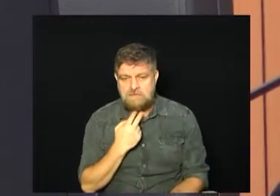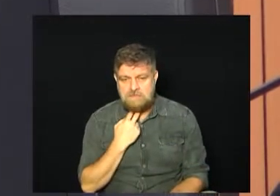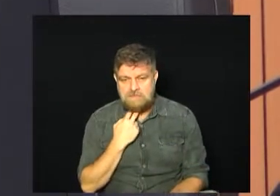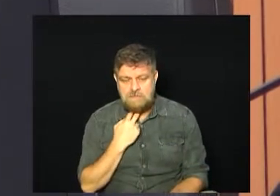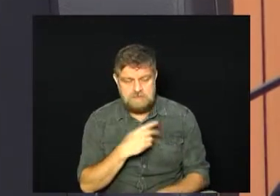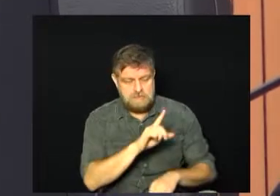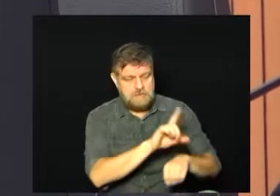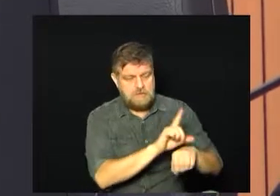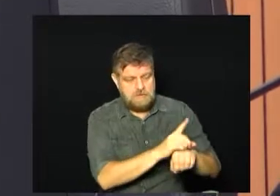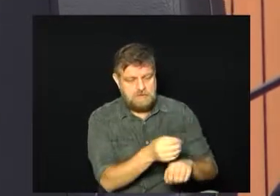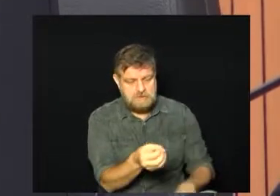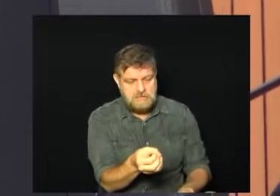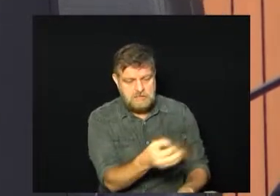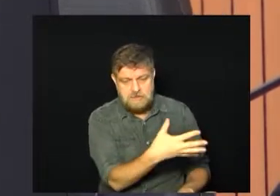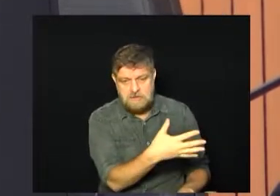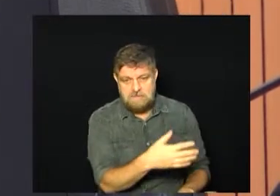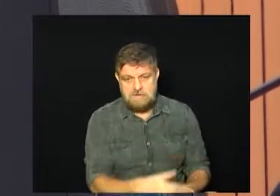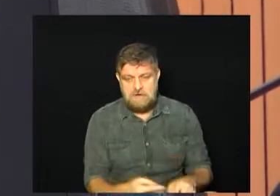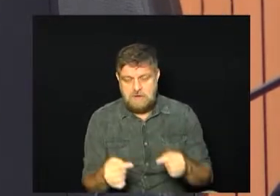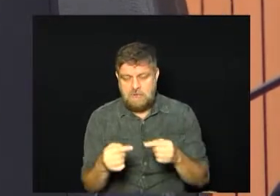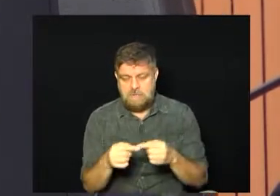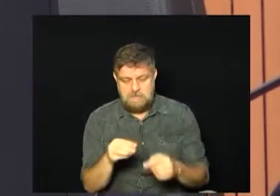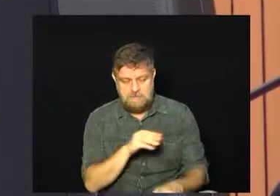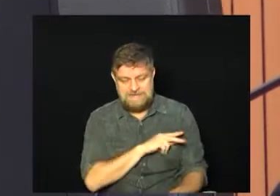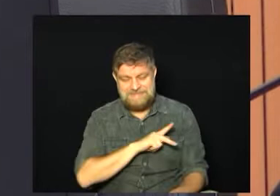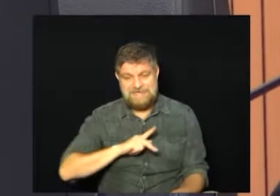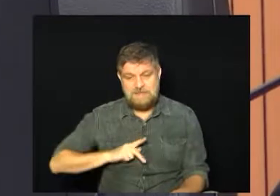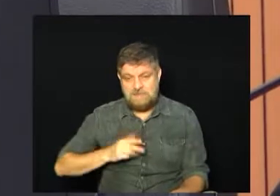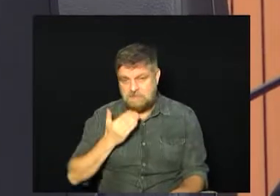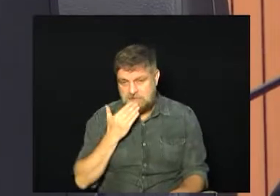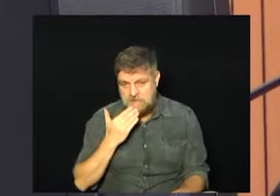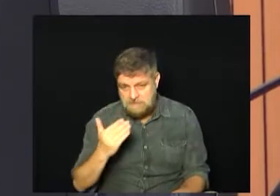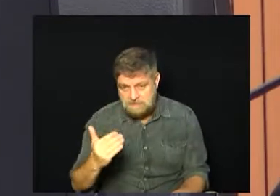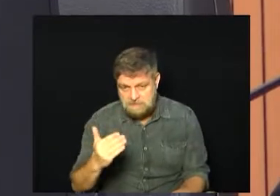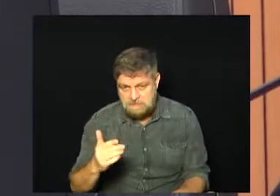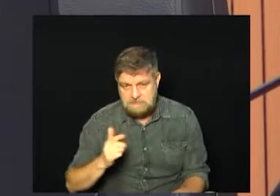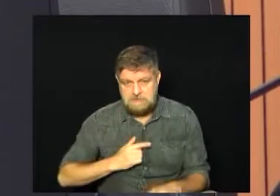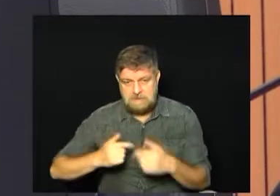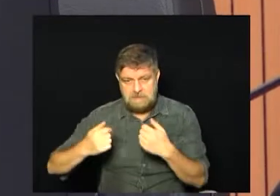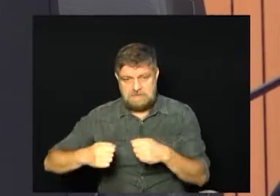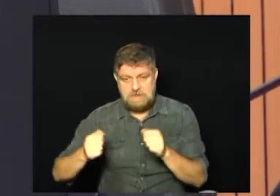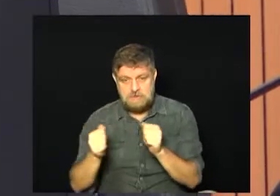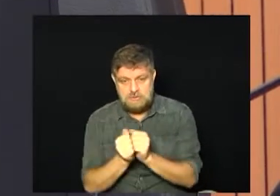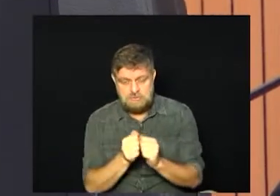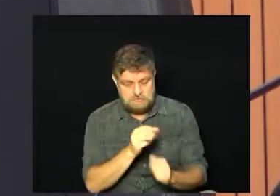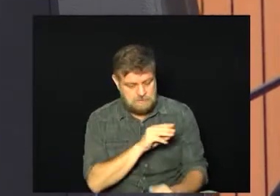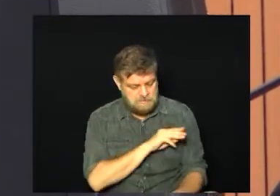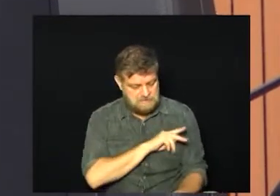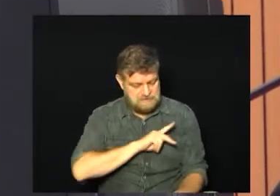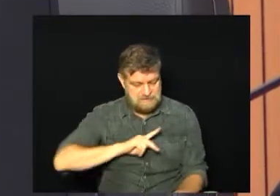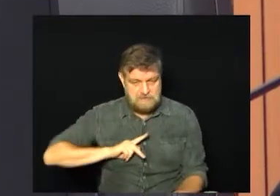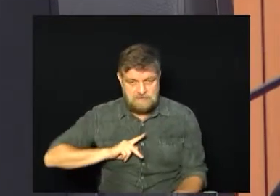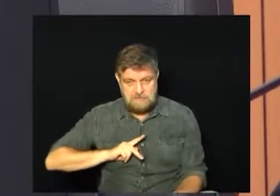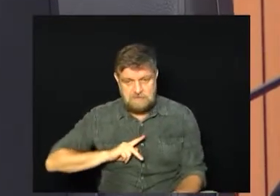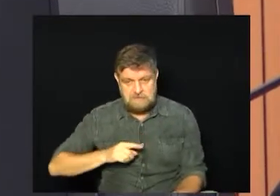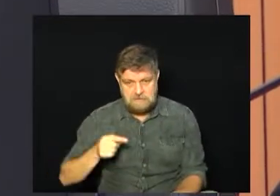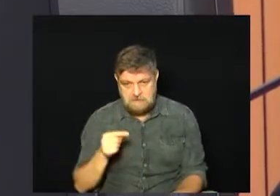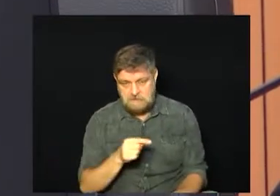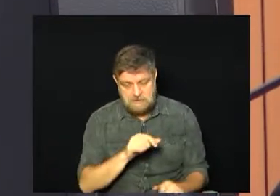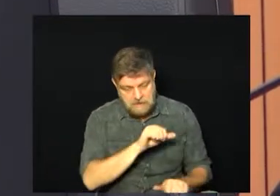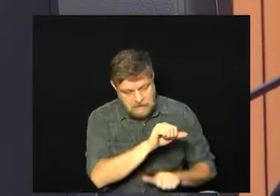instalações de acordo com uma solicitação do Ministério Público. Então, precisa ser construído junto ao Ministério Público que isso